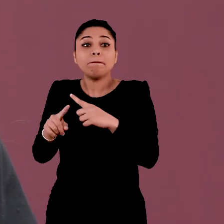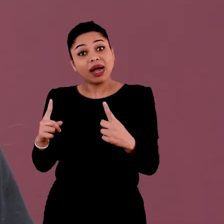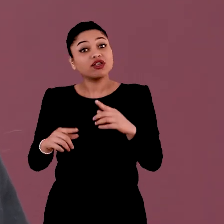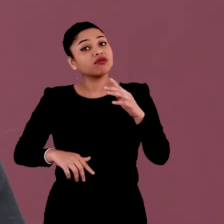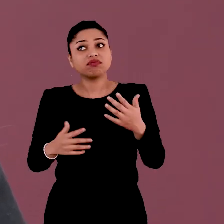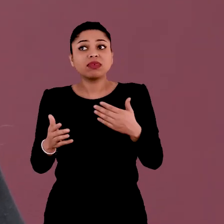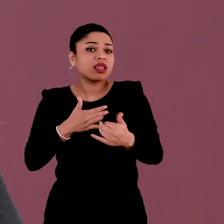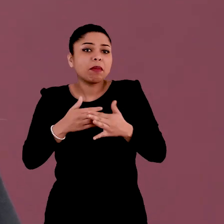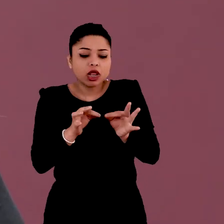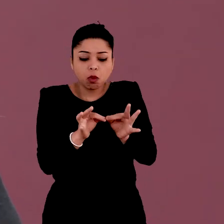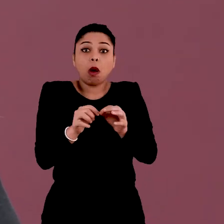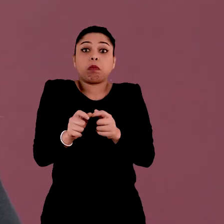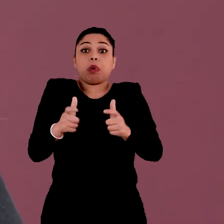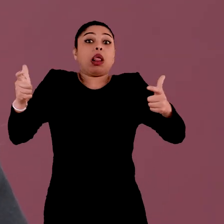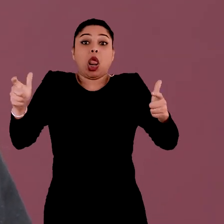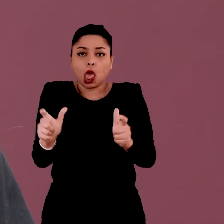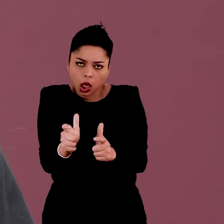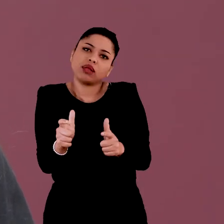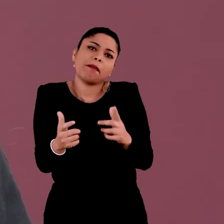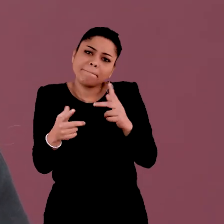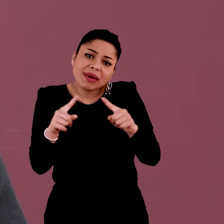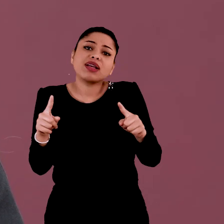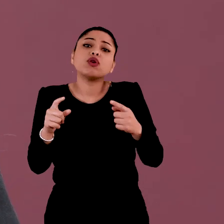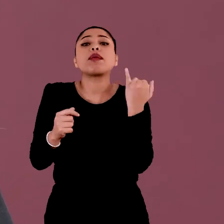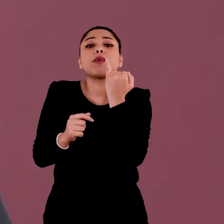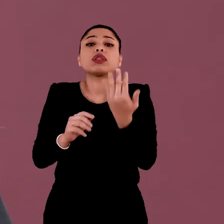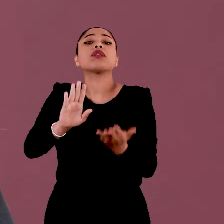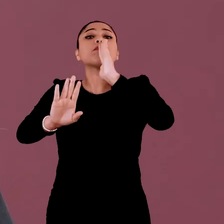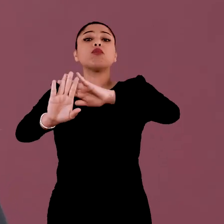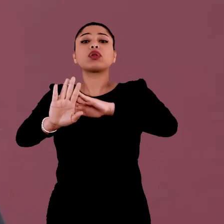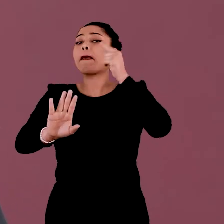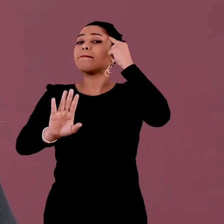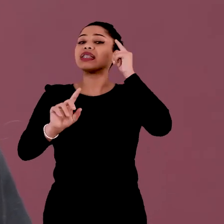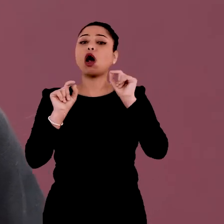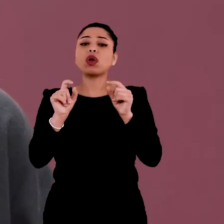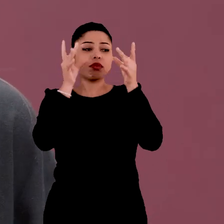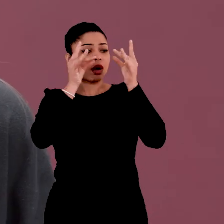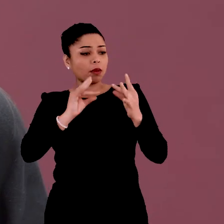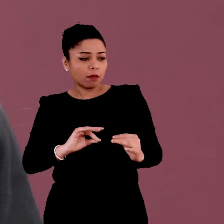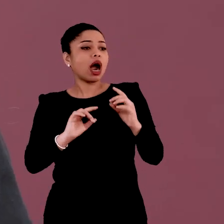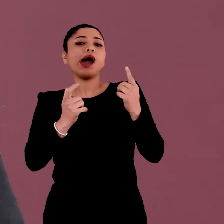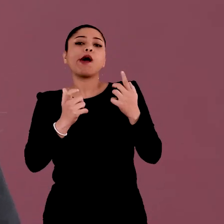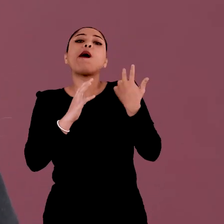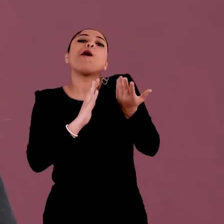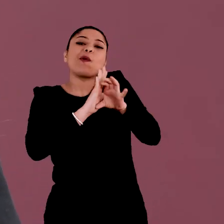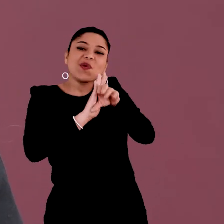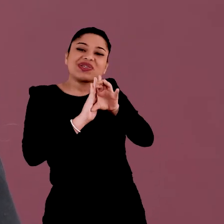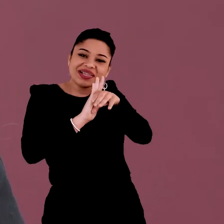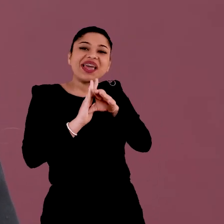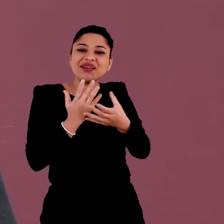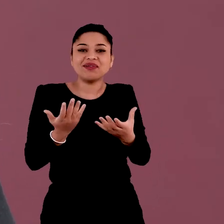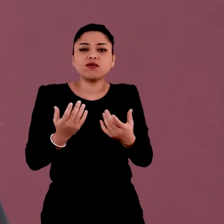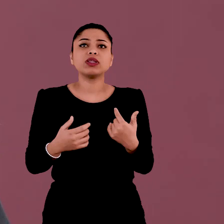memória da cidade. Acho que o bairro do Bexiga é um bairro super importante, histórico, um bairro de resistência, e por mais que a escala seja uma escala